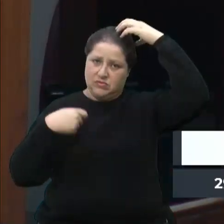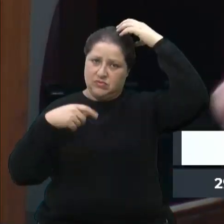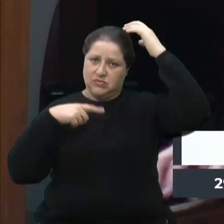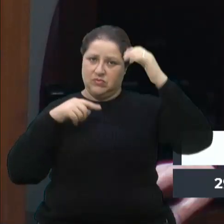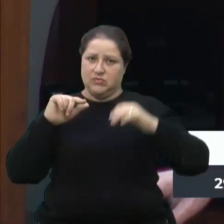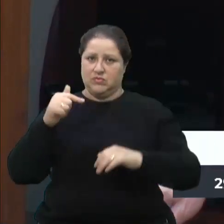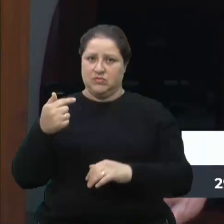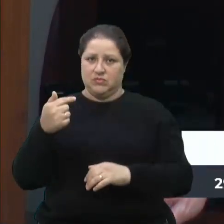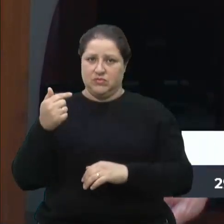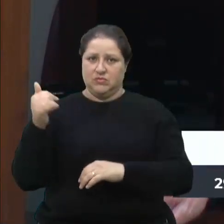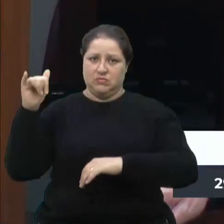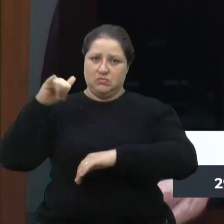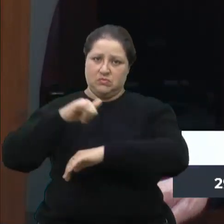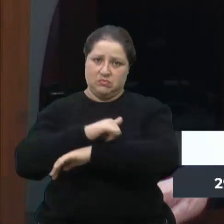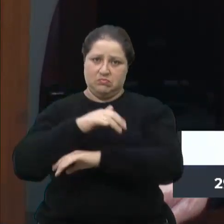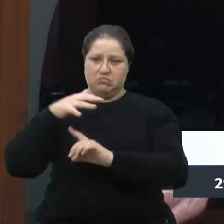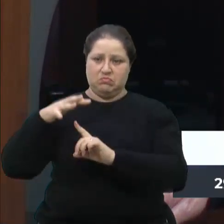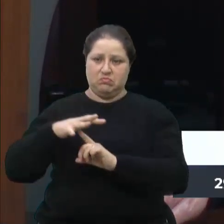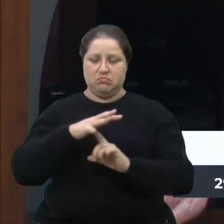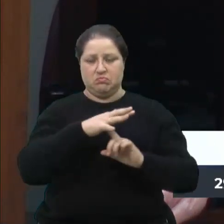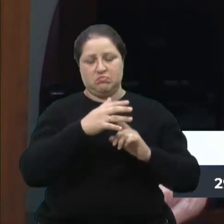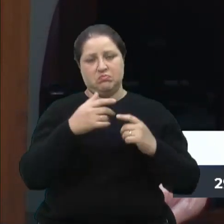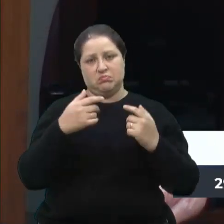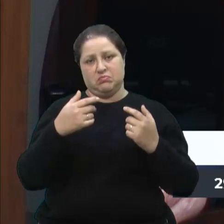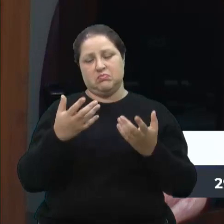à disposição, quando o governador Zema entrou.